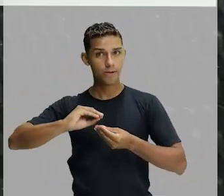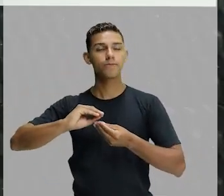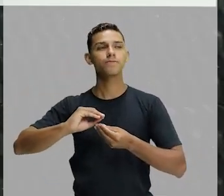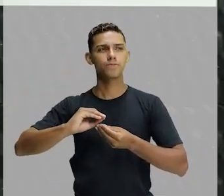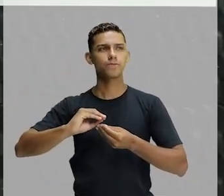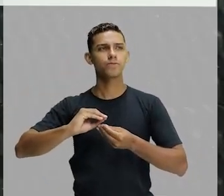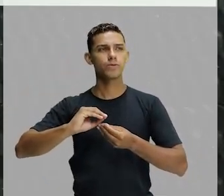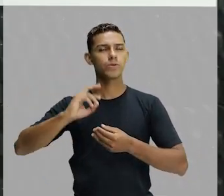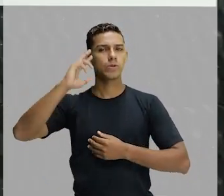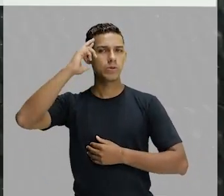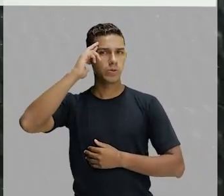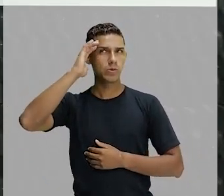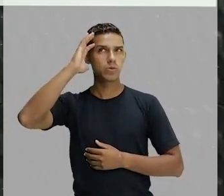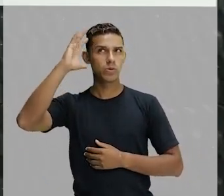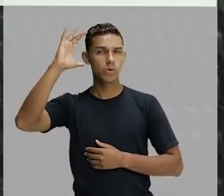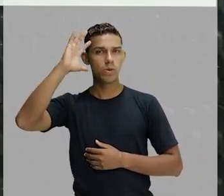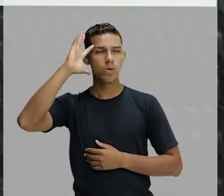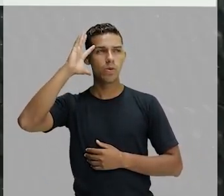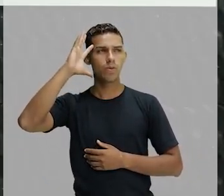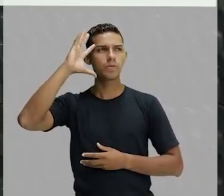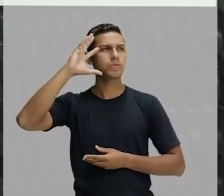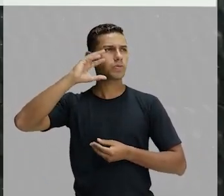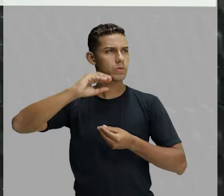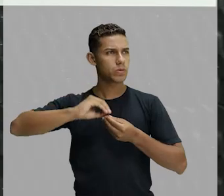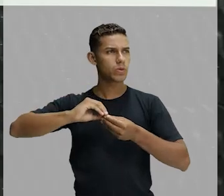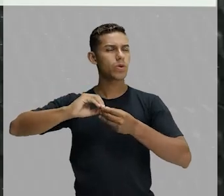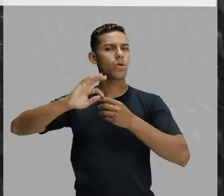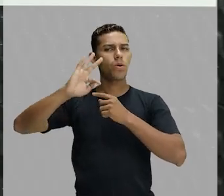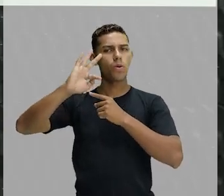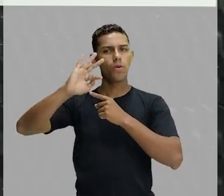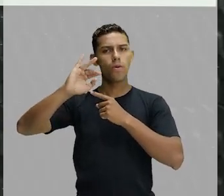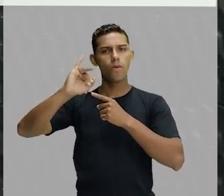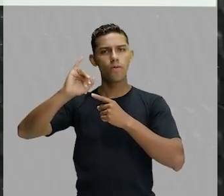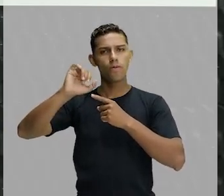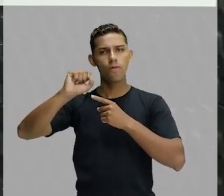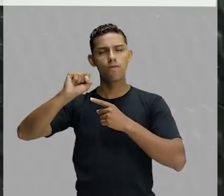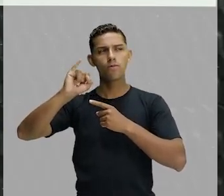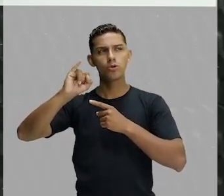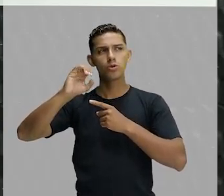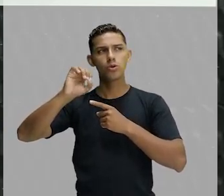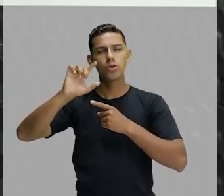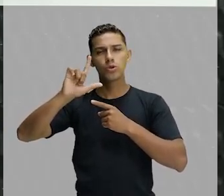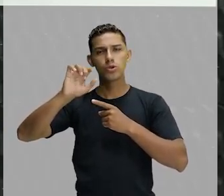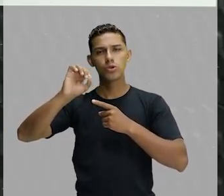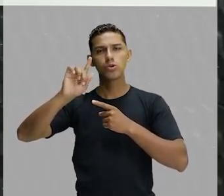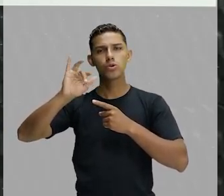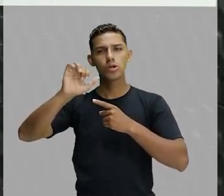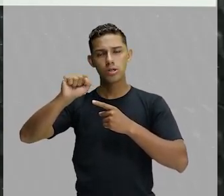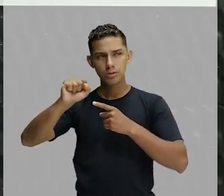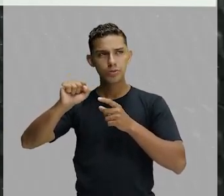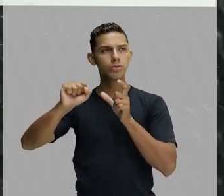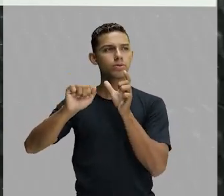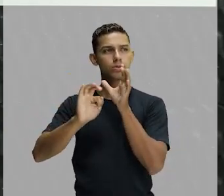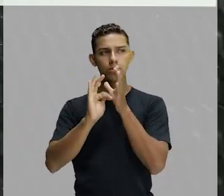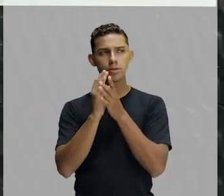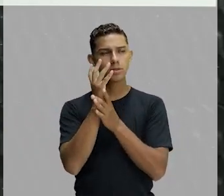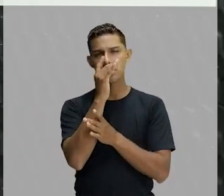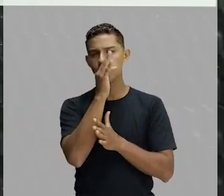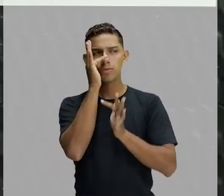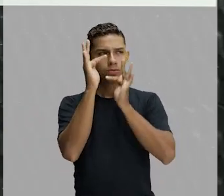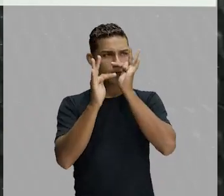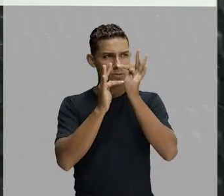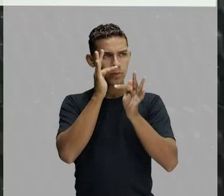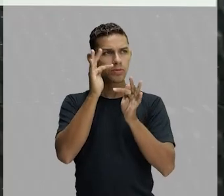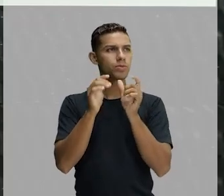de raciocínio, na fisiologia das plantas angiospermas, com relação à nutrição vegetal, a gente